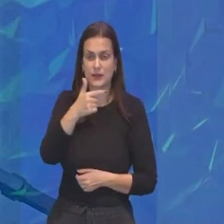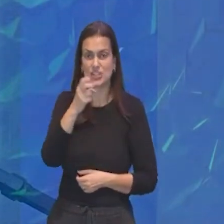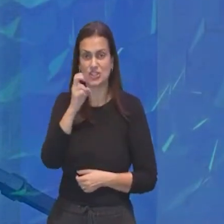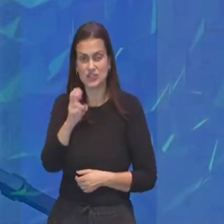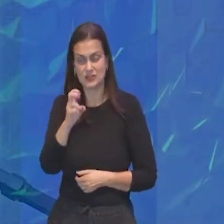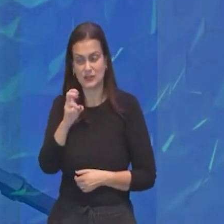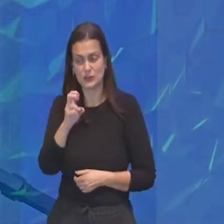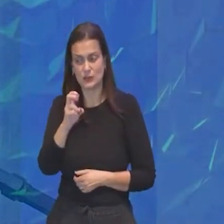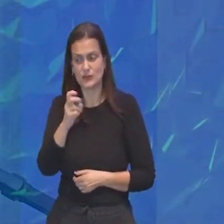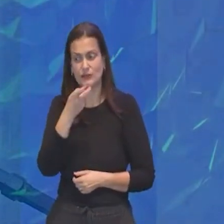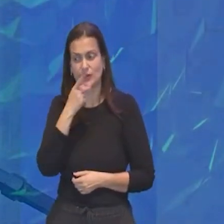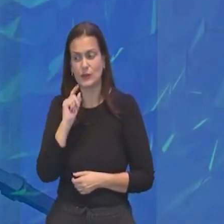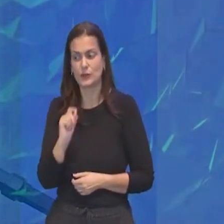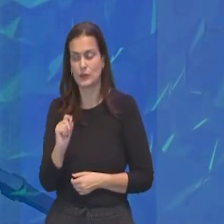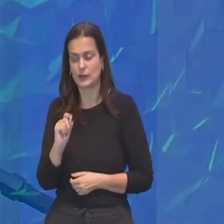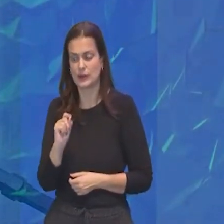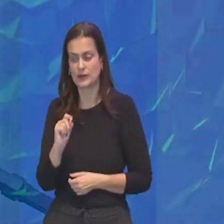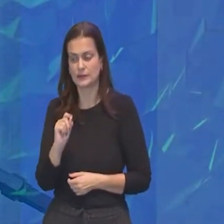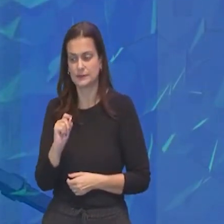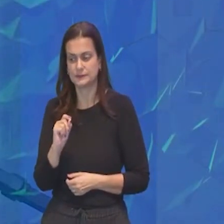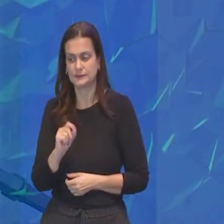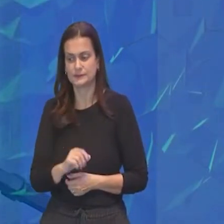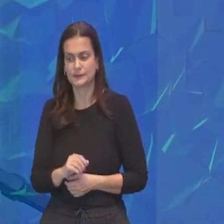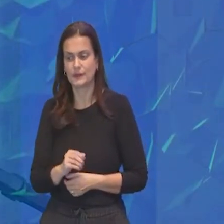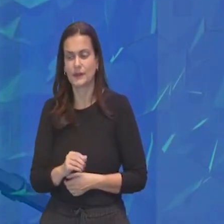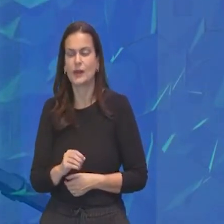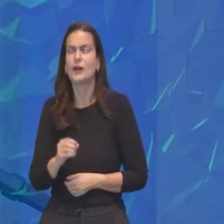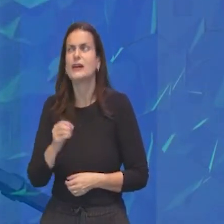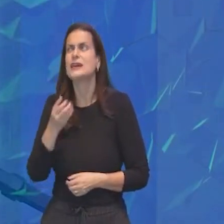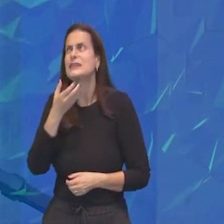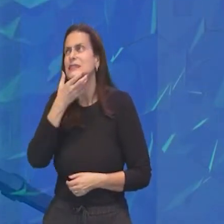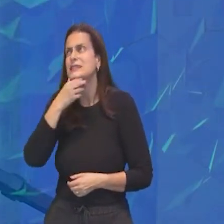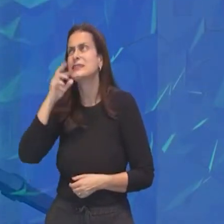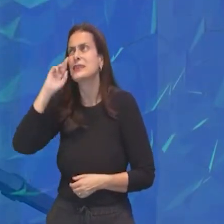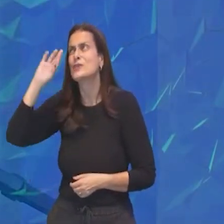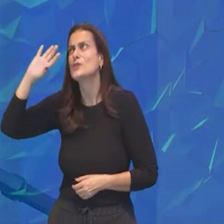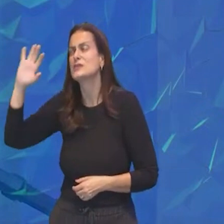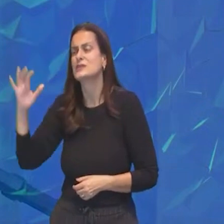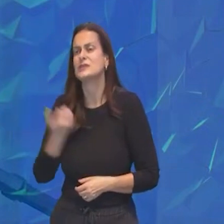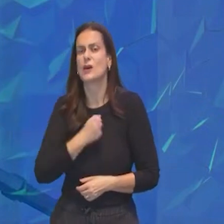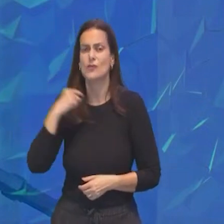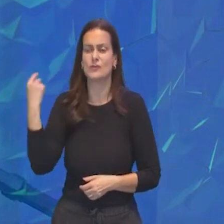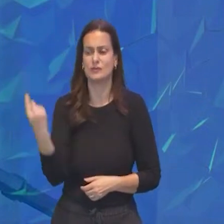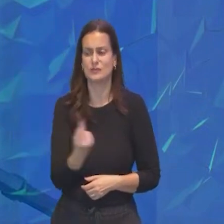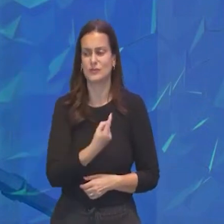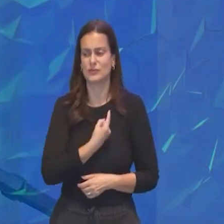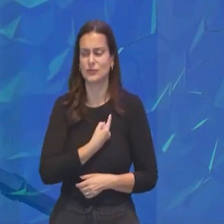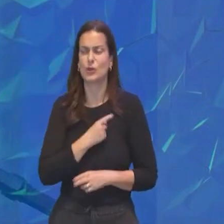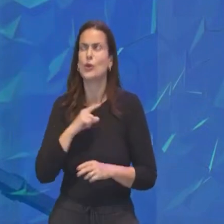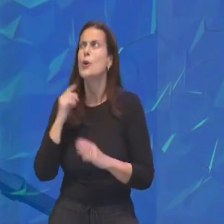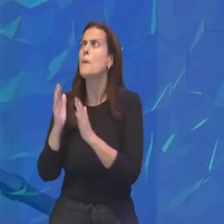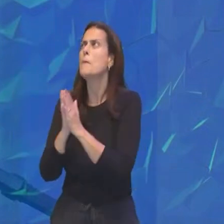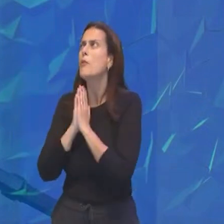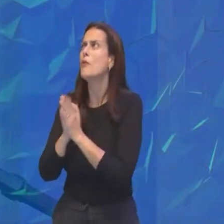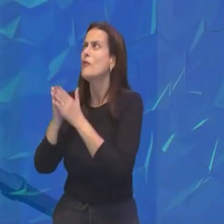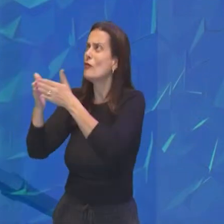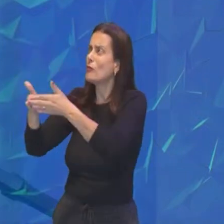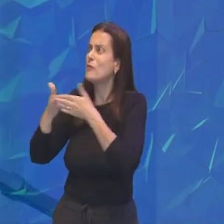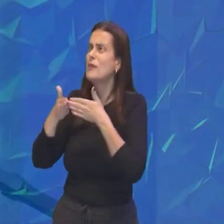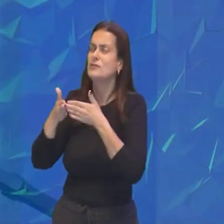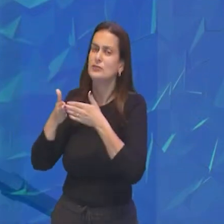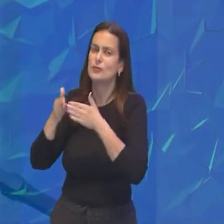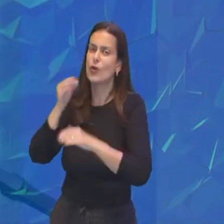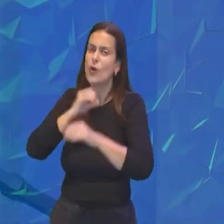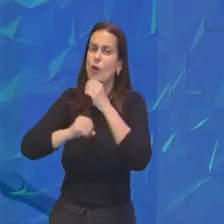Salmo 118. Ó, salva-nos, Senhor. Nós te pedimos.